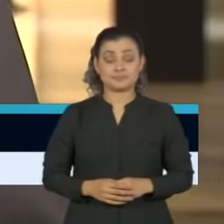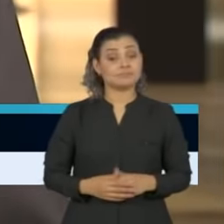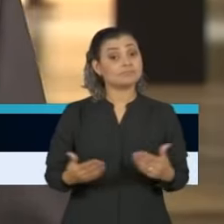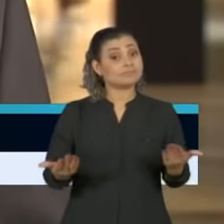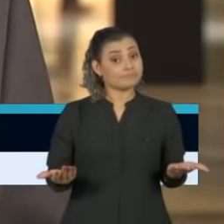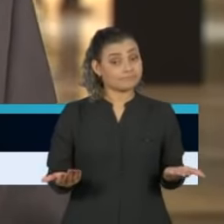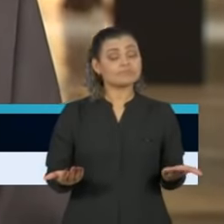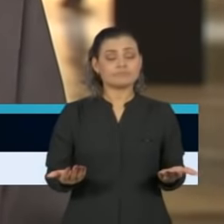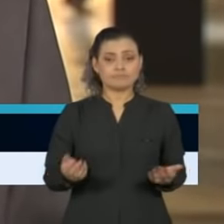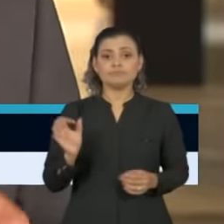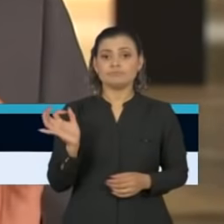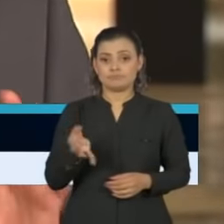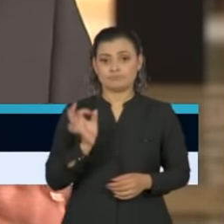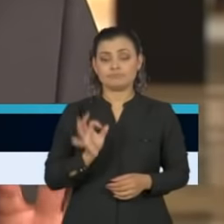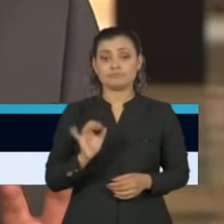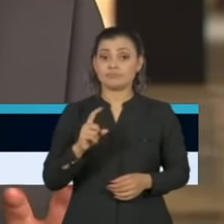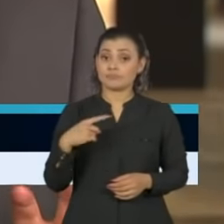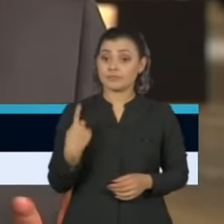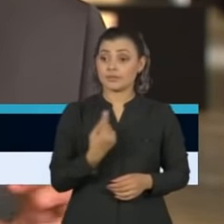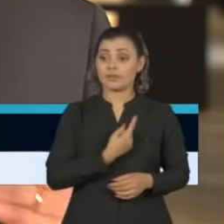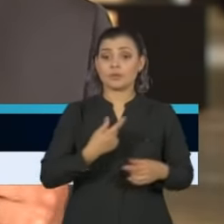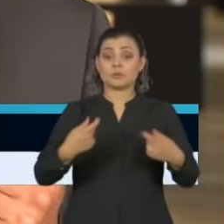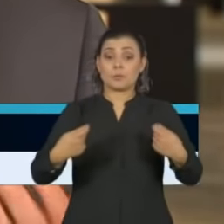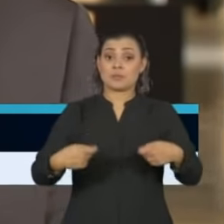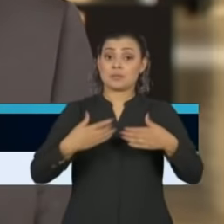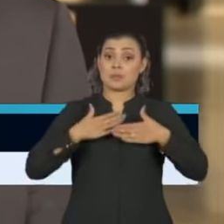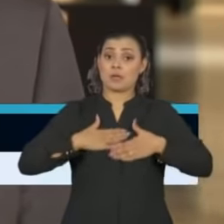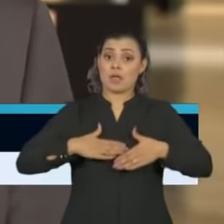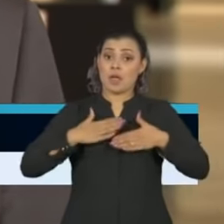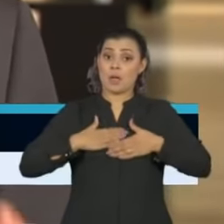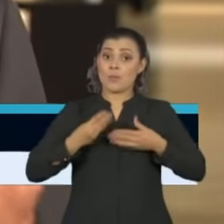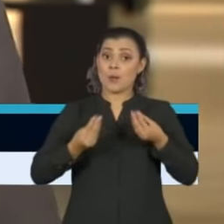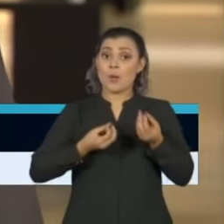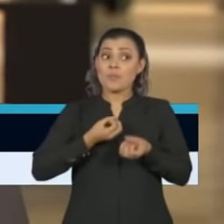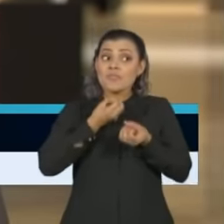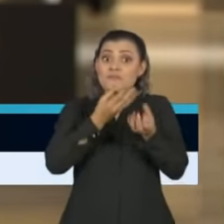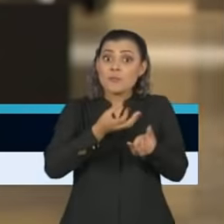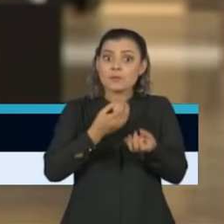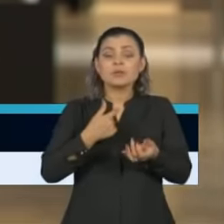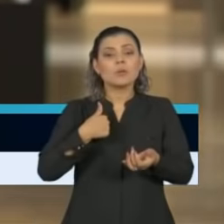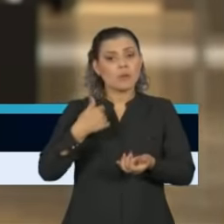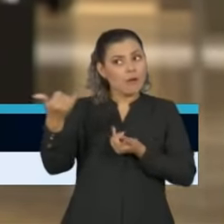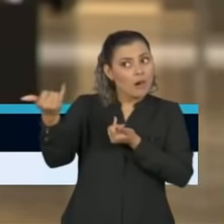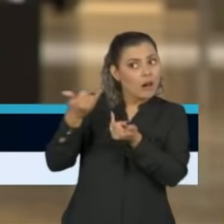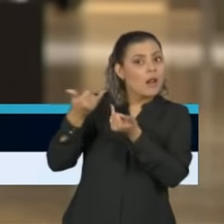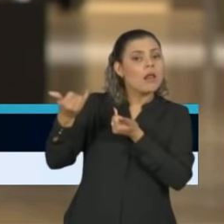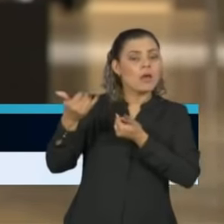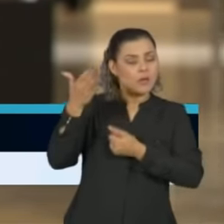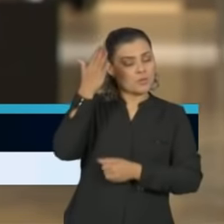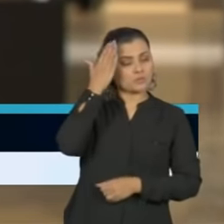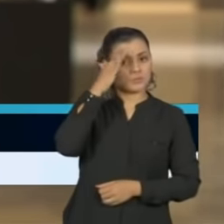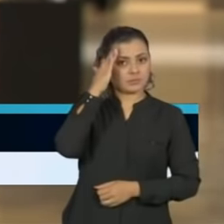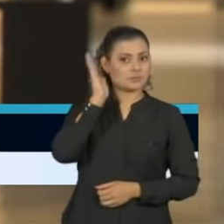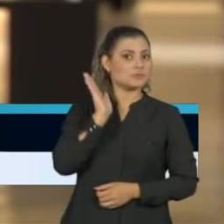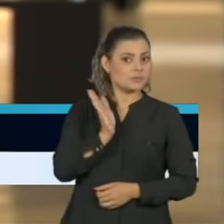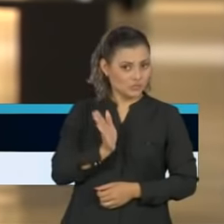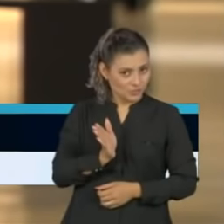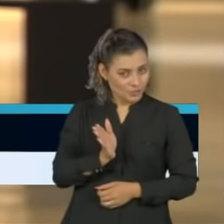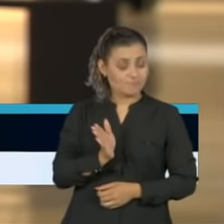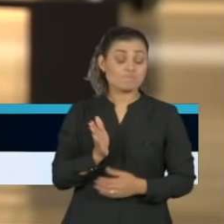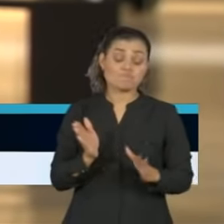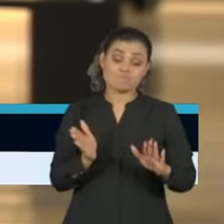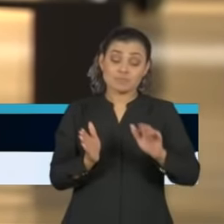Primeiro, nós temos que ter muita calma na interpretação dessa notícia. Eu também ouvi a notícia. Então, o relato